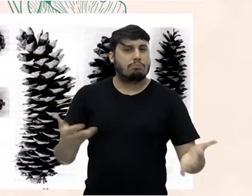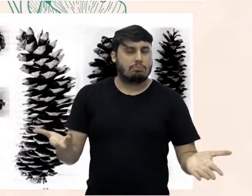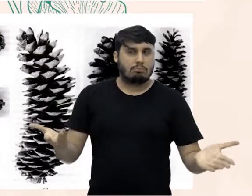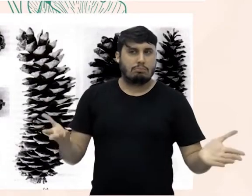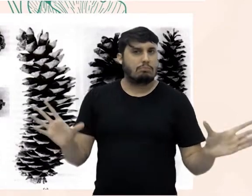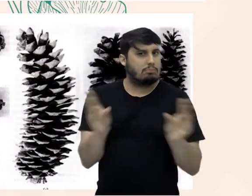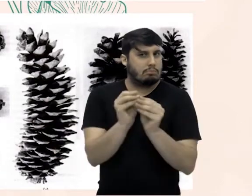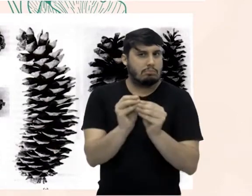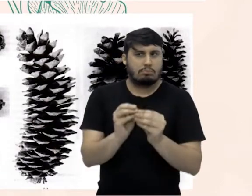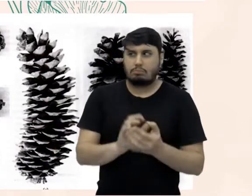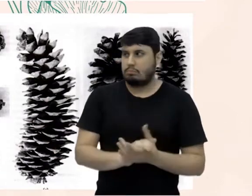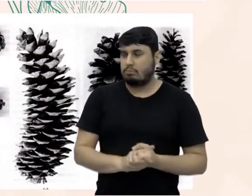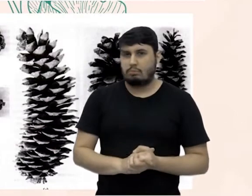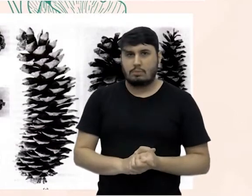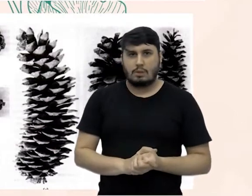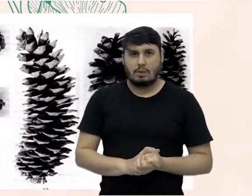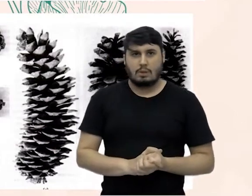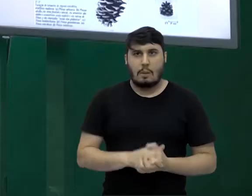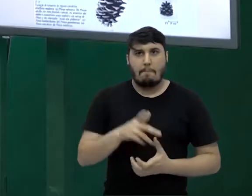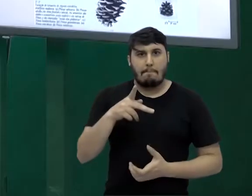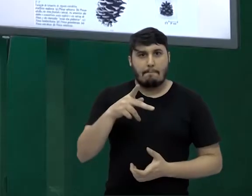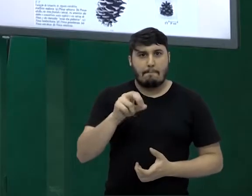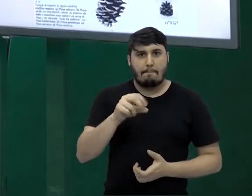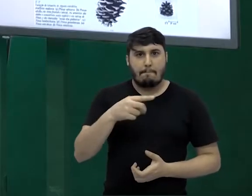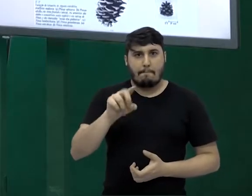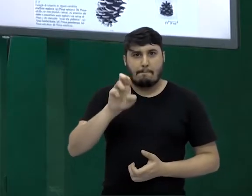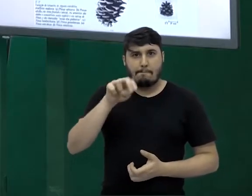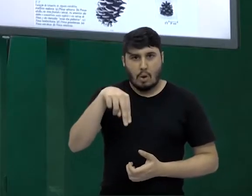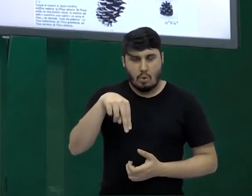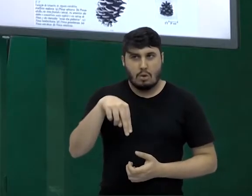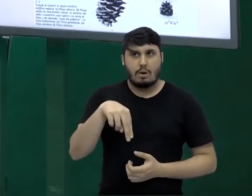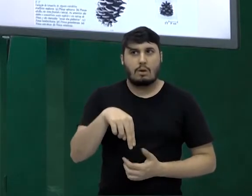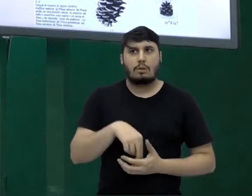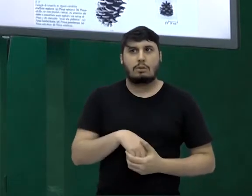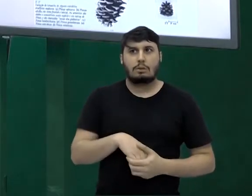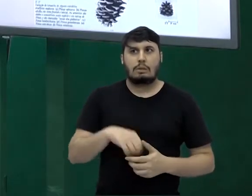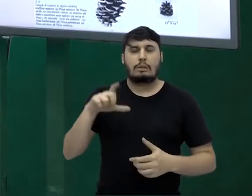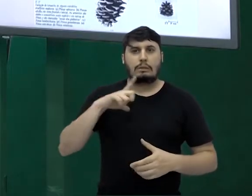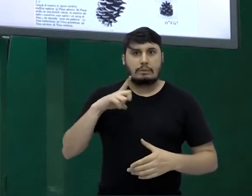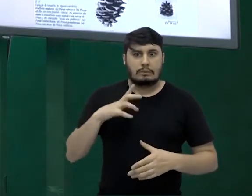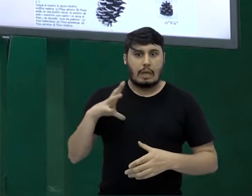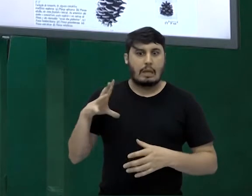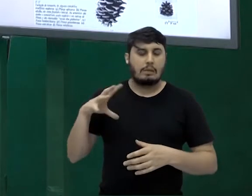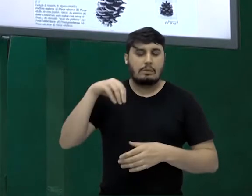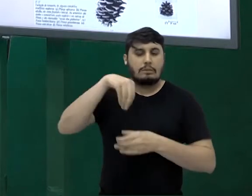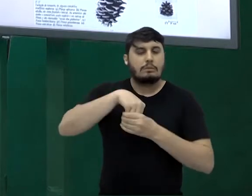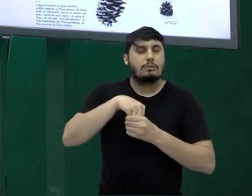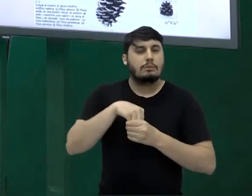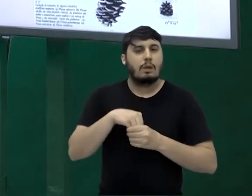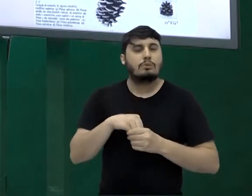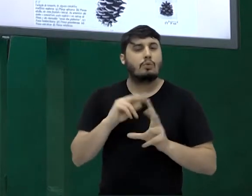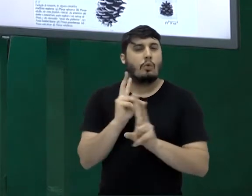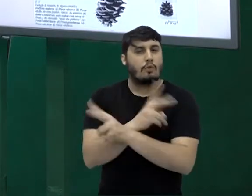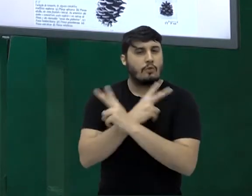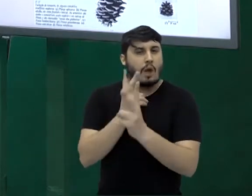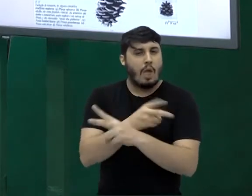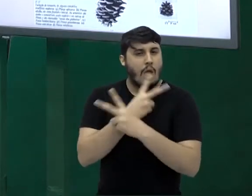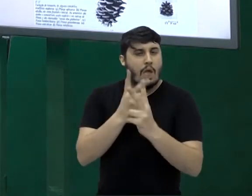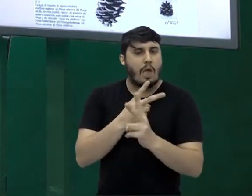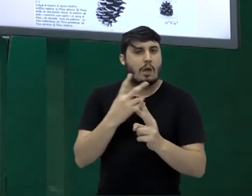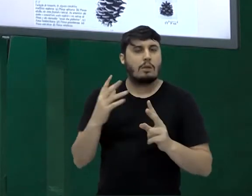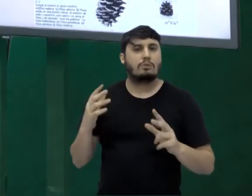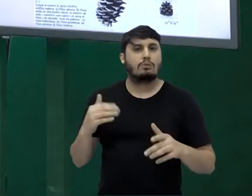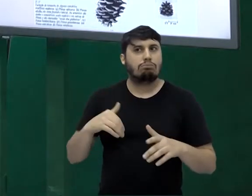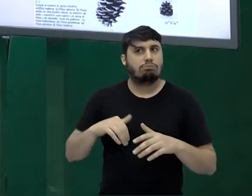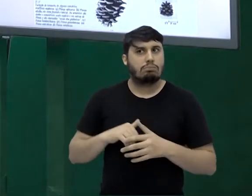das gimnospermas, olha o que eu falei para vocês, ó. O grão de pólen, ele é uma cápsula, ele é levado pelo vento,